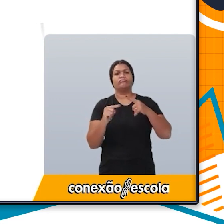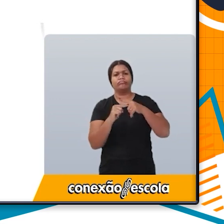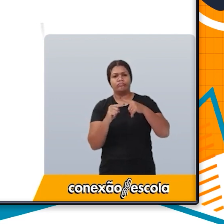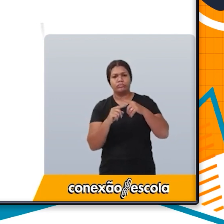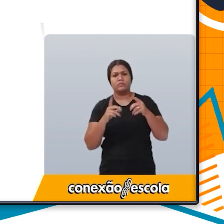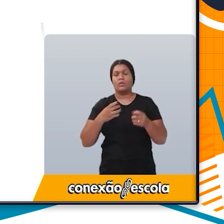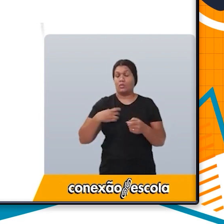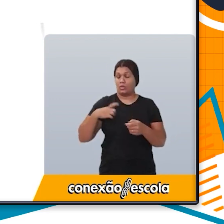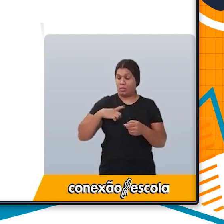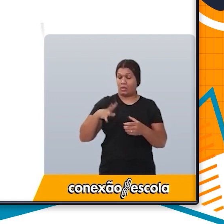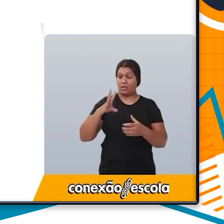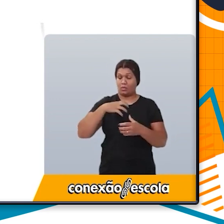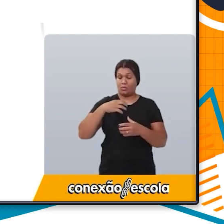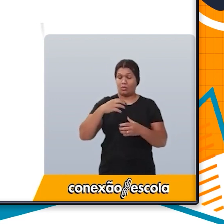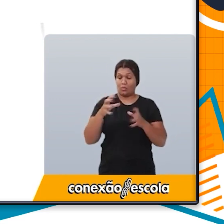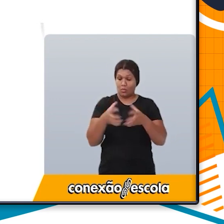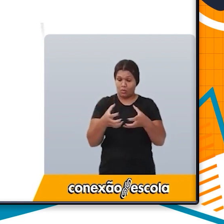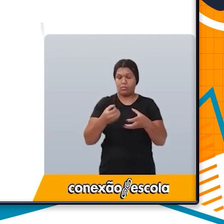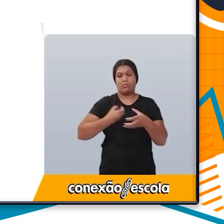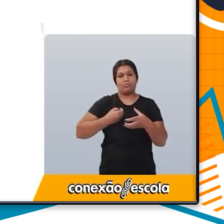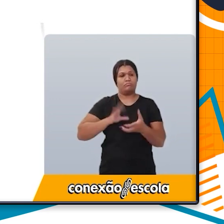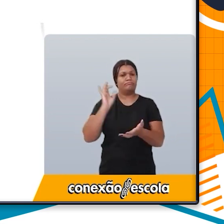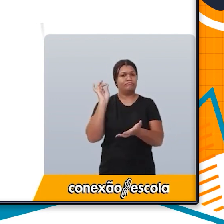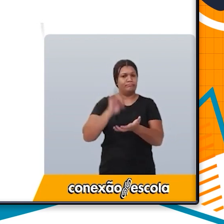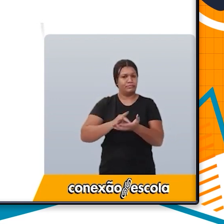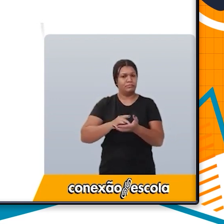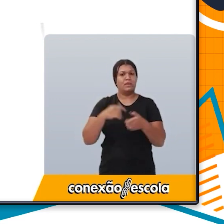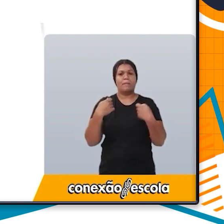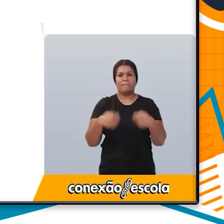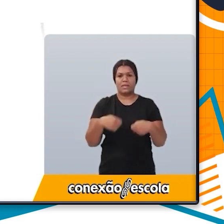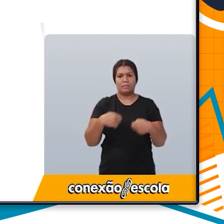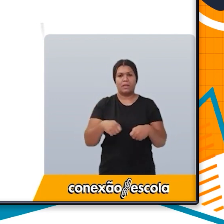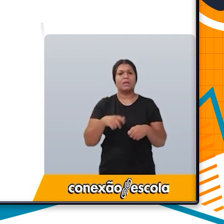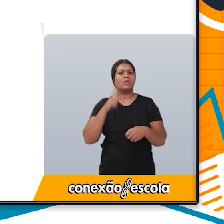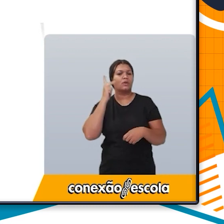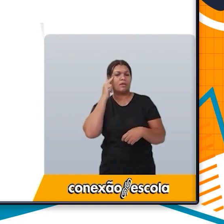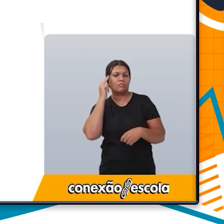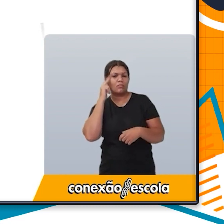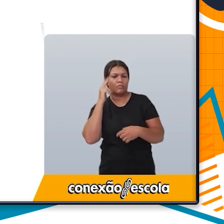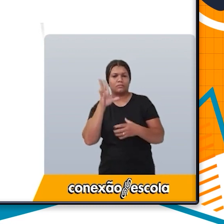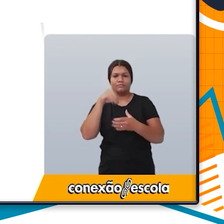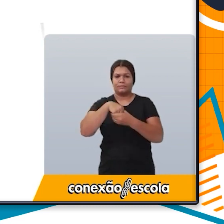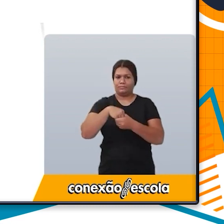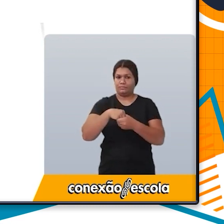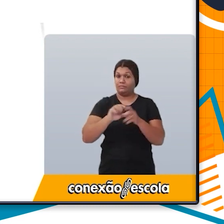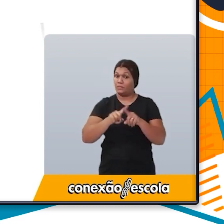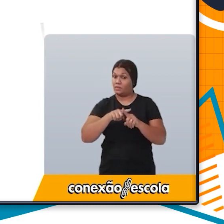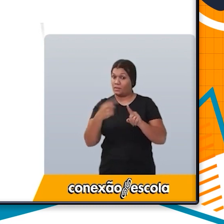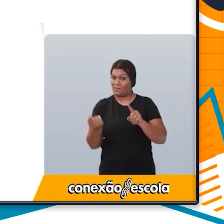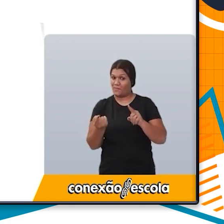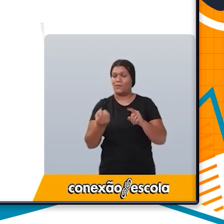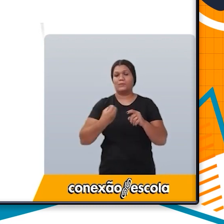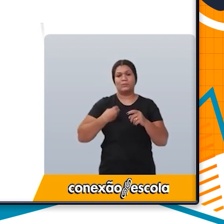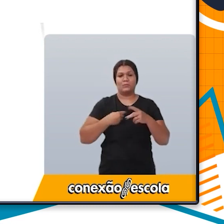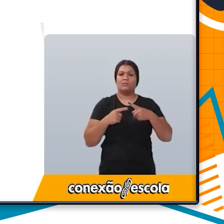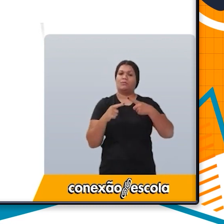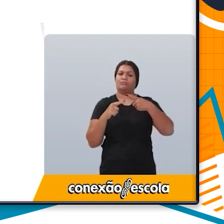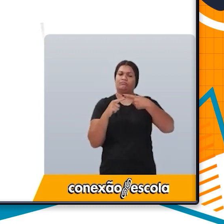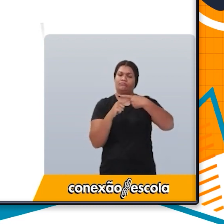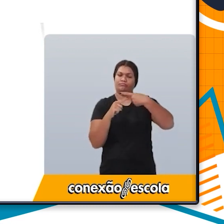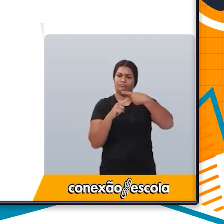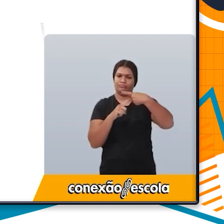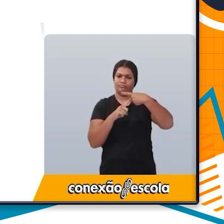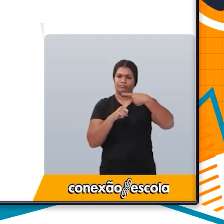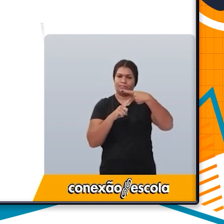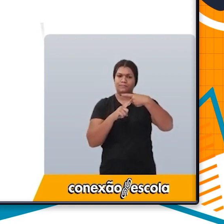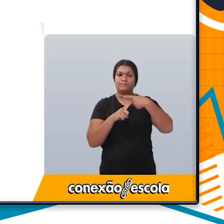reais. Então, primeiro estudamos o conjunto dos números naturais, depois dos números inteiros, e